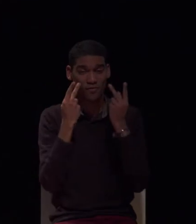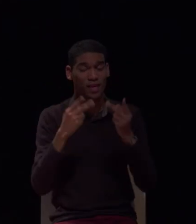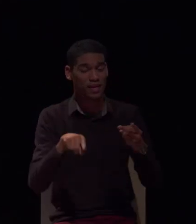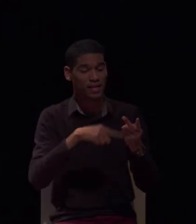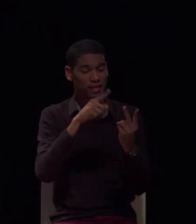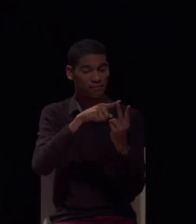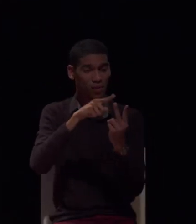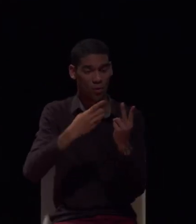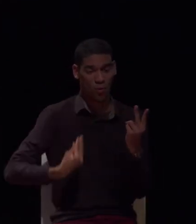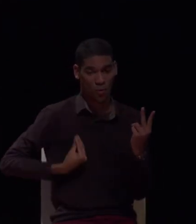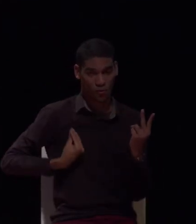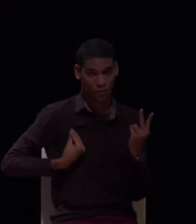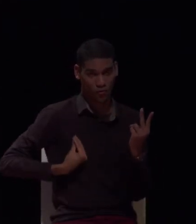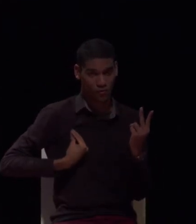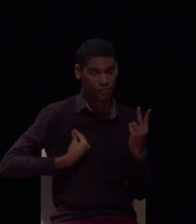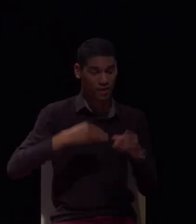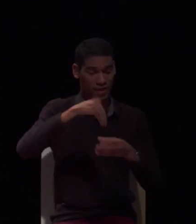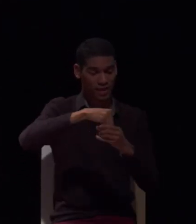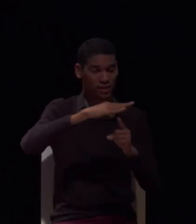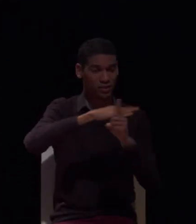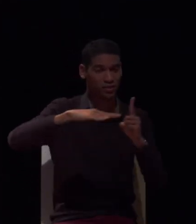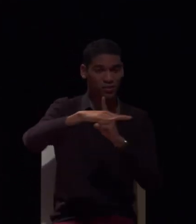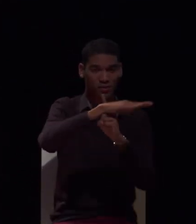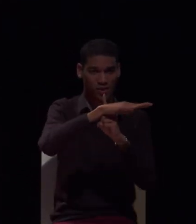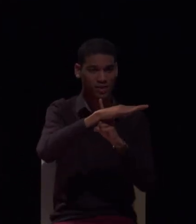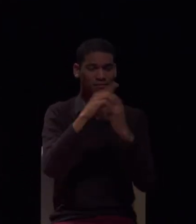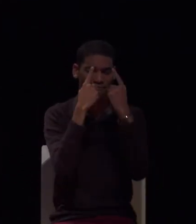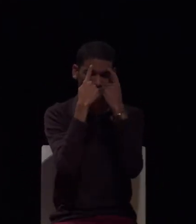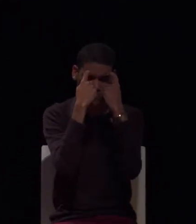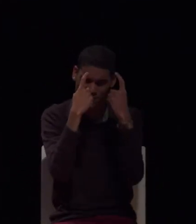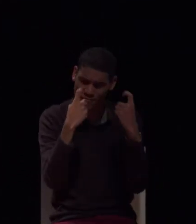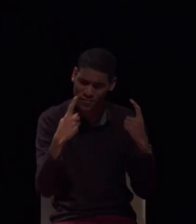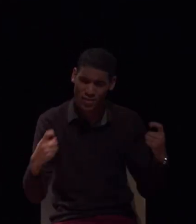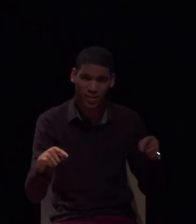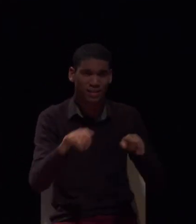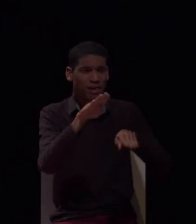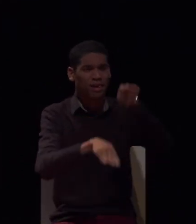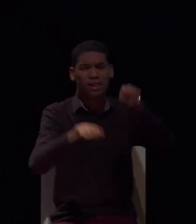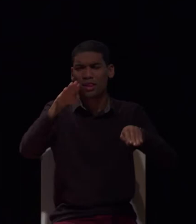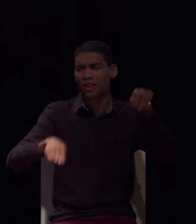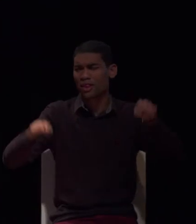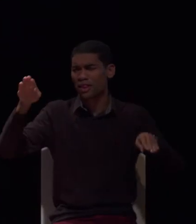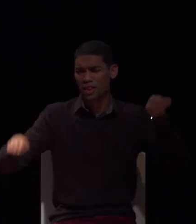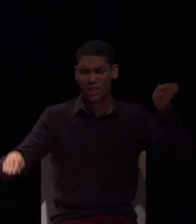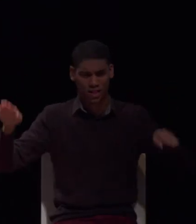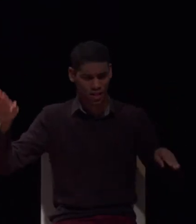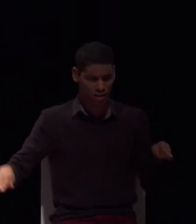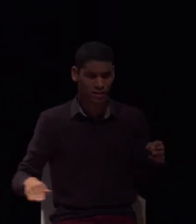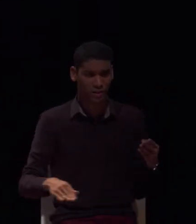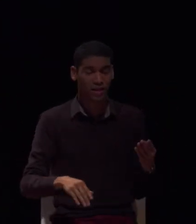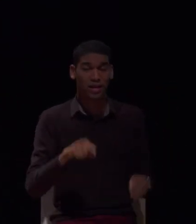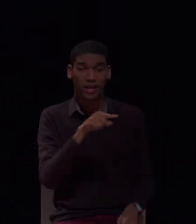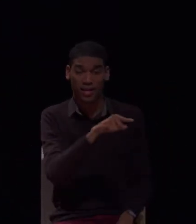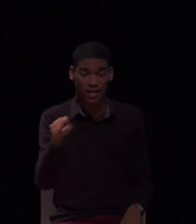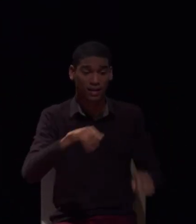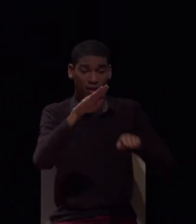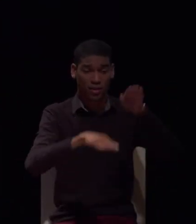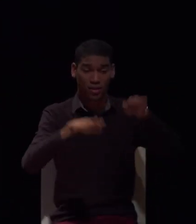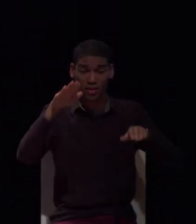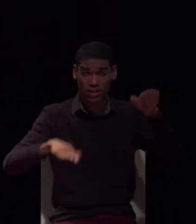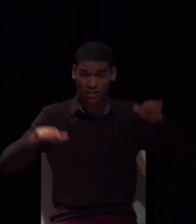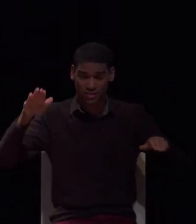sociedade que é violenta e desigual em termos raciais né e que essa essa desigualdade